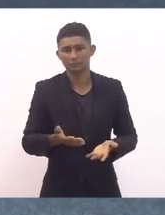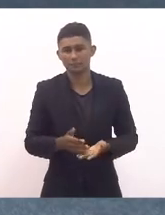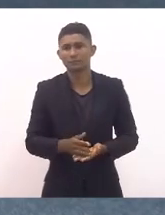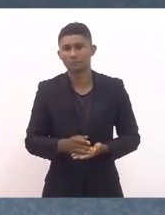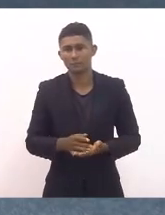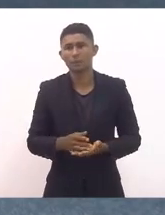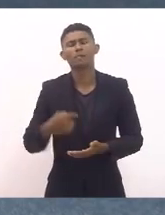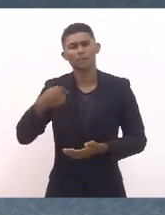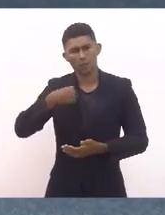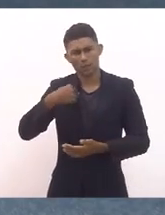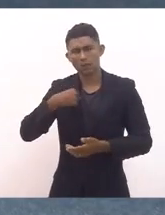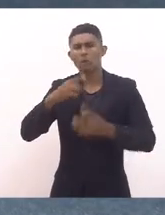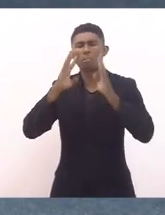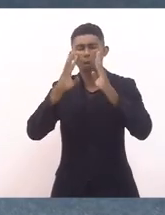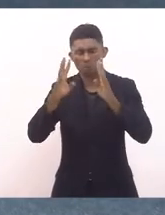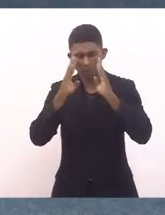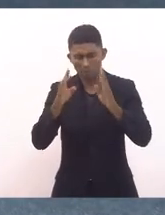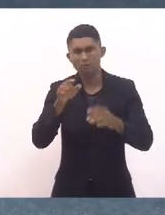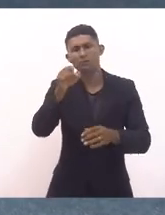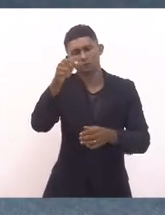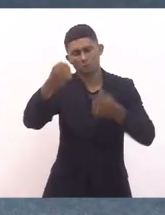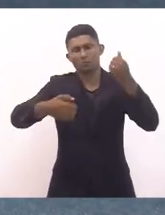ouvindo atentamente a narrativa de Vossa Excelência.